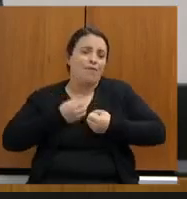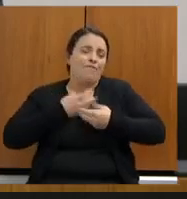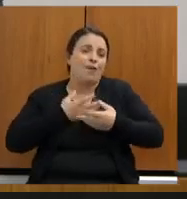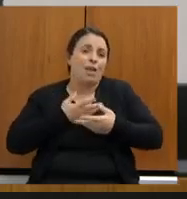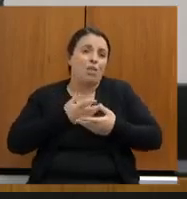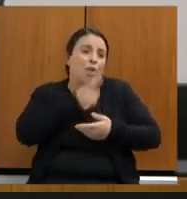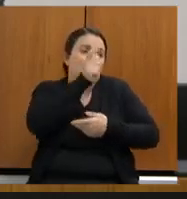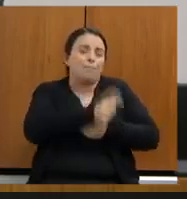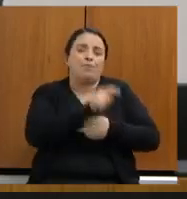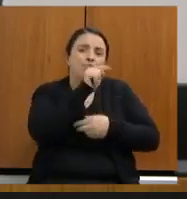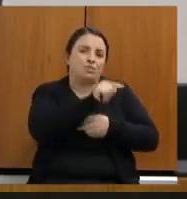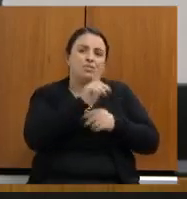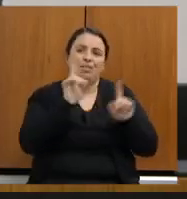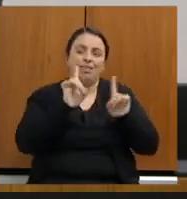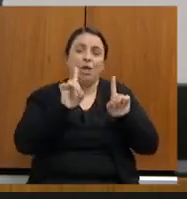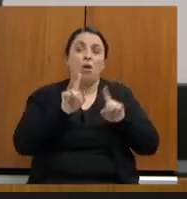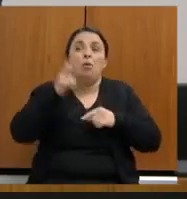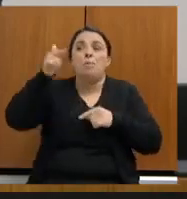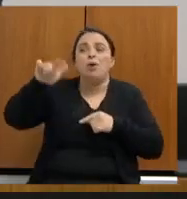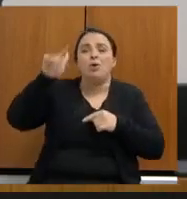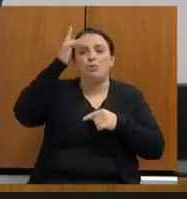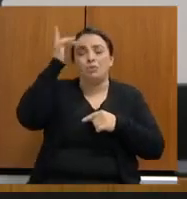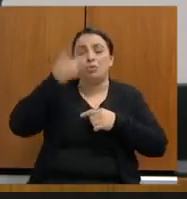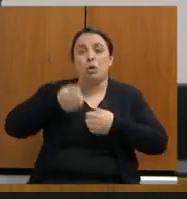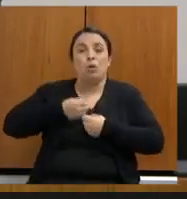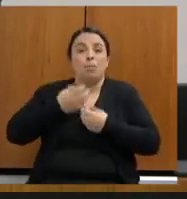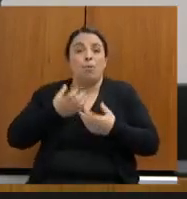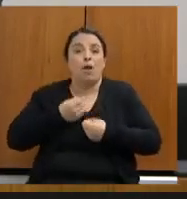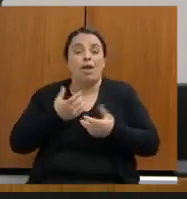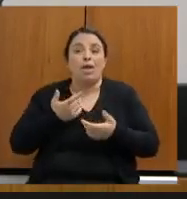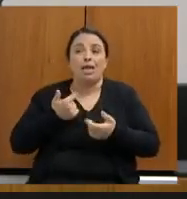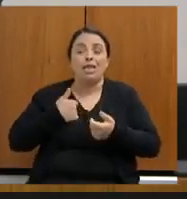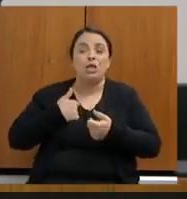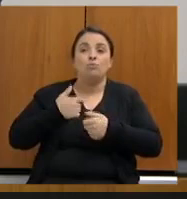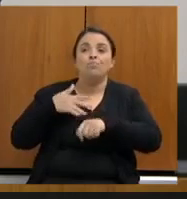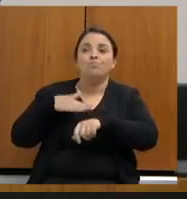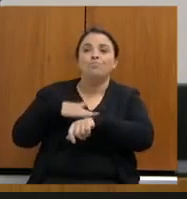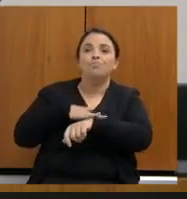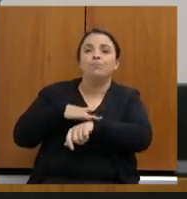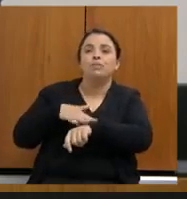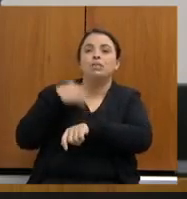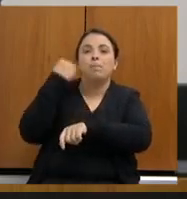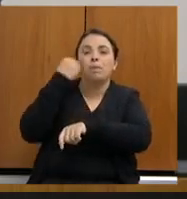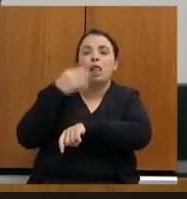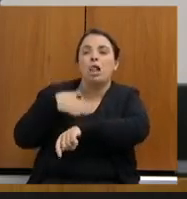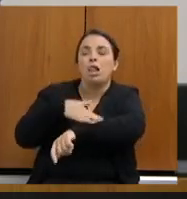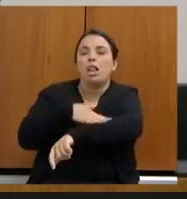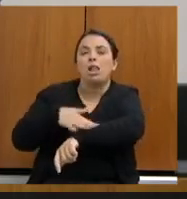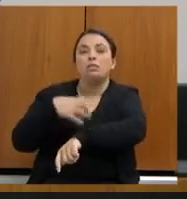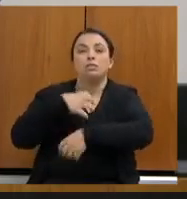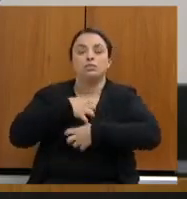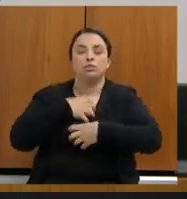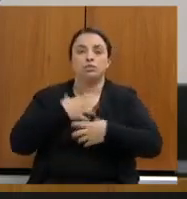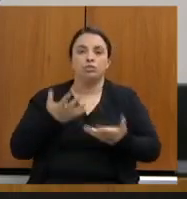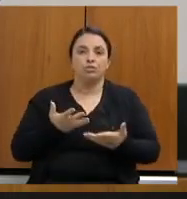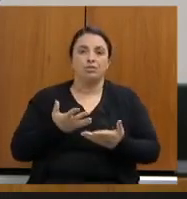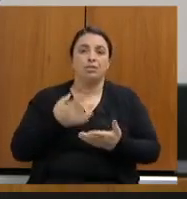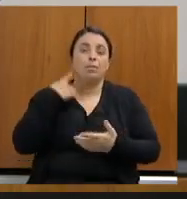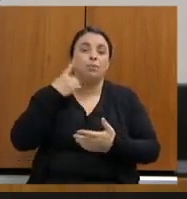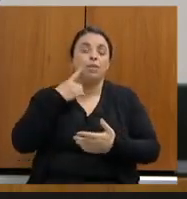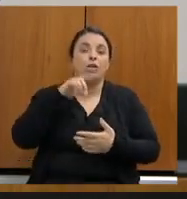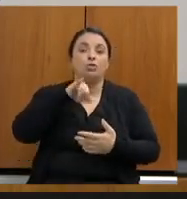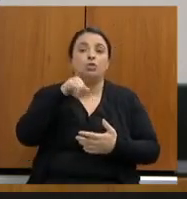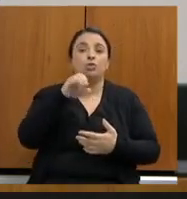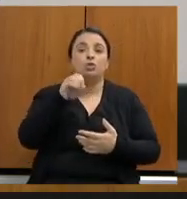essa fora Bia foi para os poetas que eu vivenciei na pele o deputado Zé Maia eu não era o presidente estava presidindo